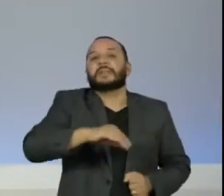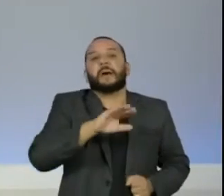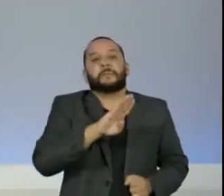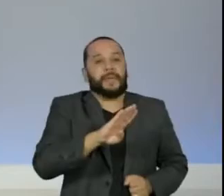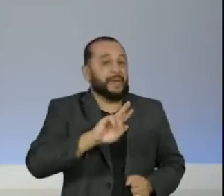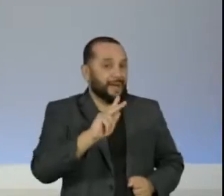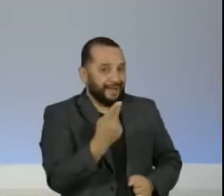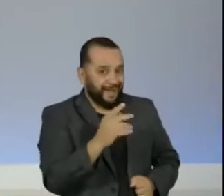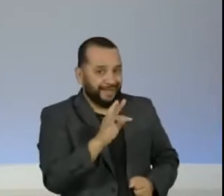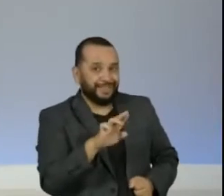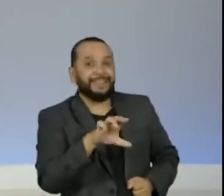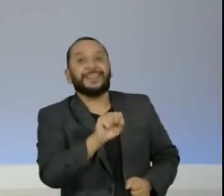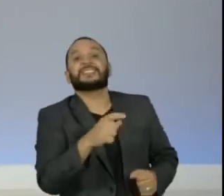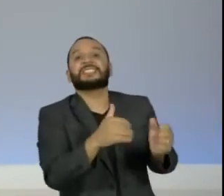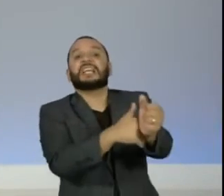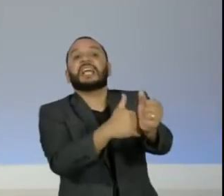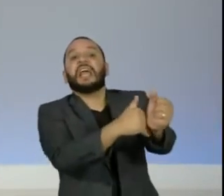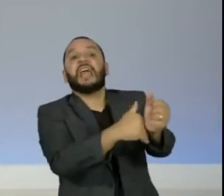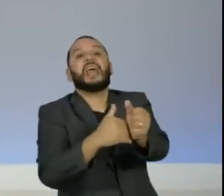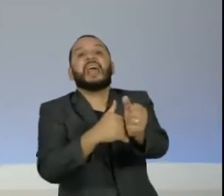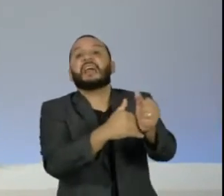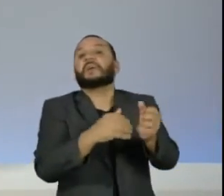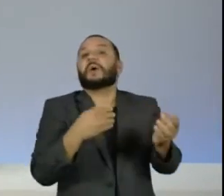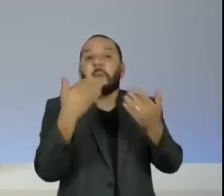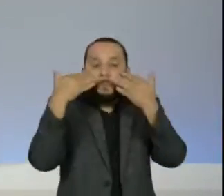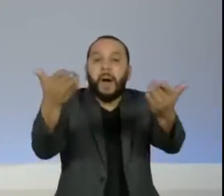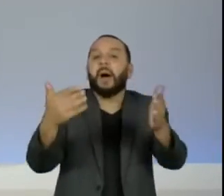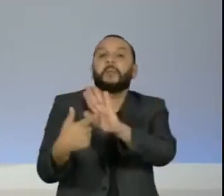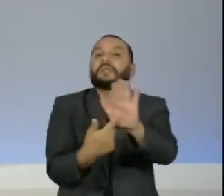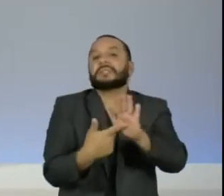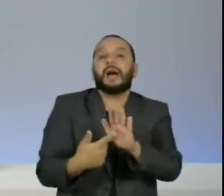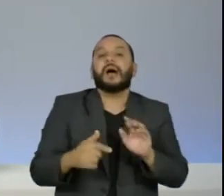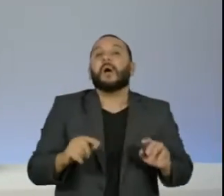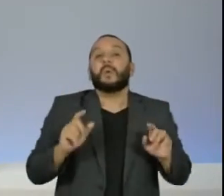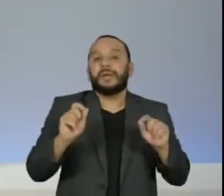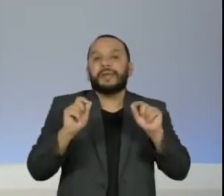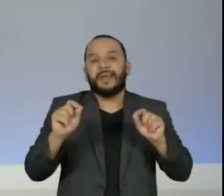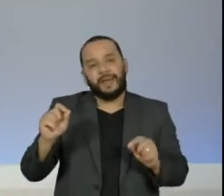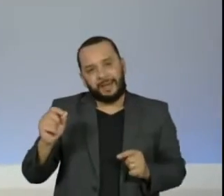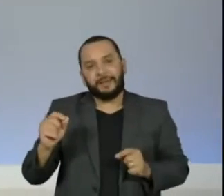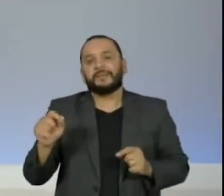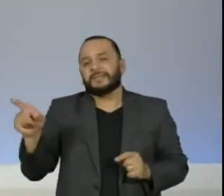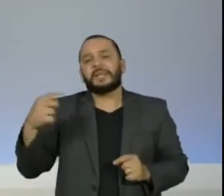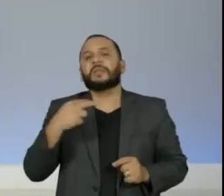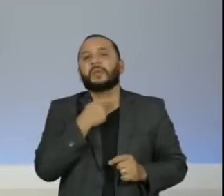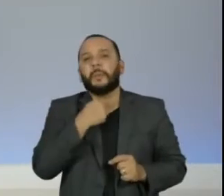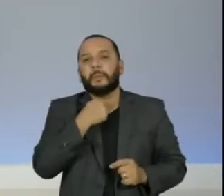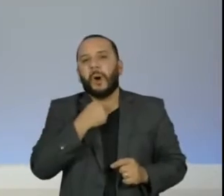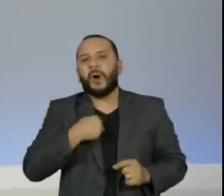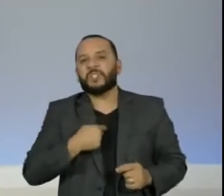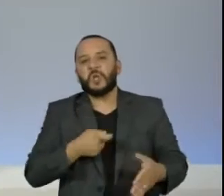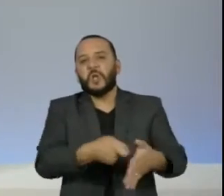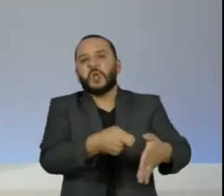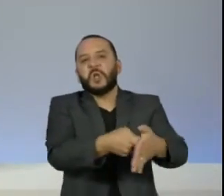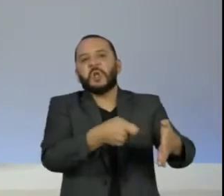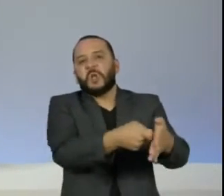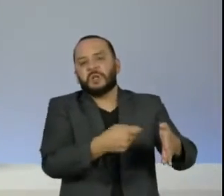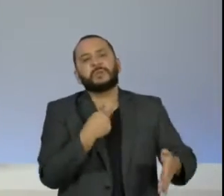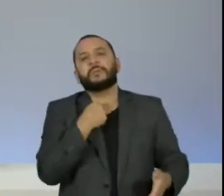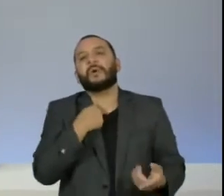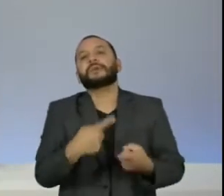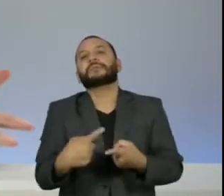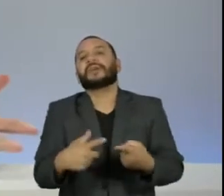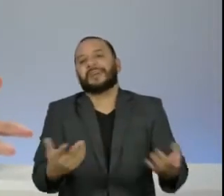como o senhor fará isso? E o que é esse torniquete? O que você não pode apertar tanto assim? E qual o